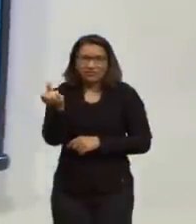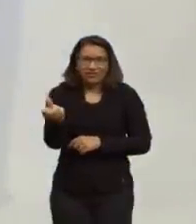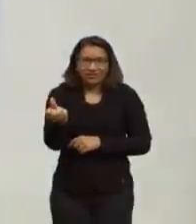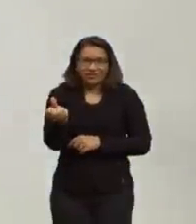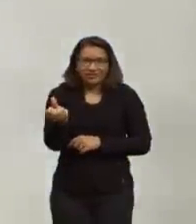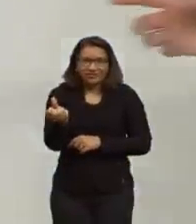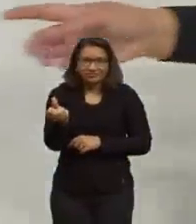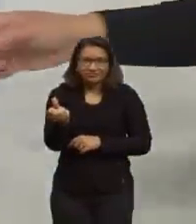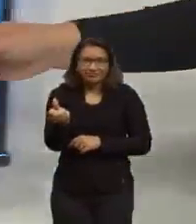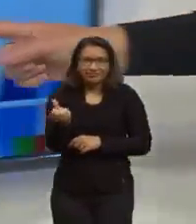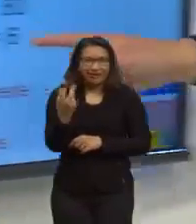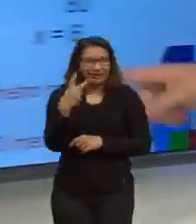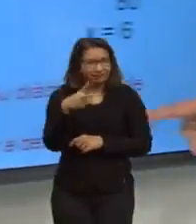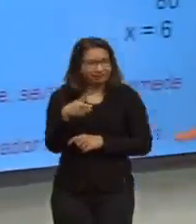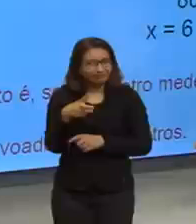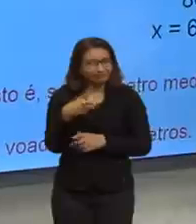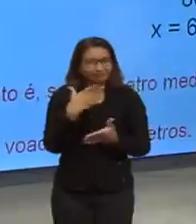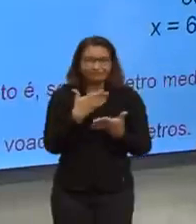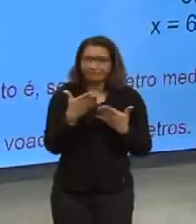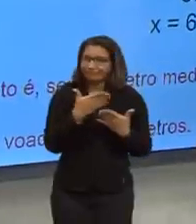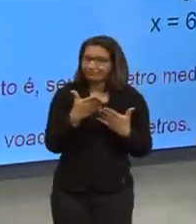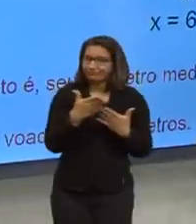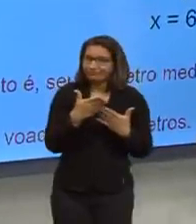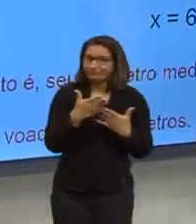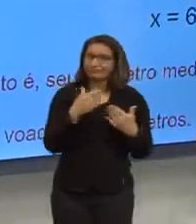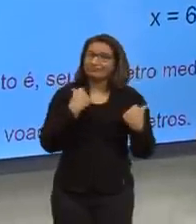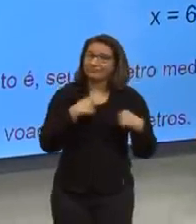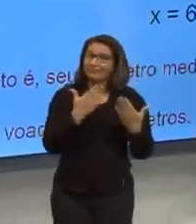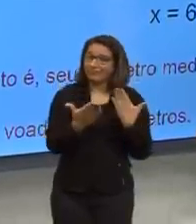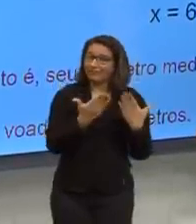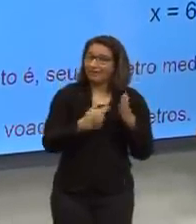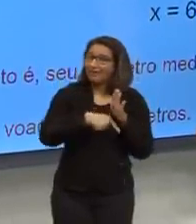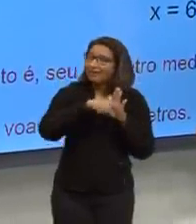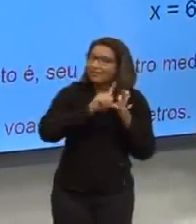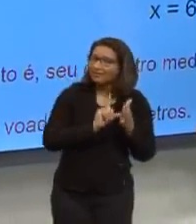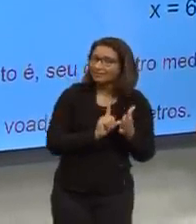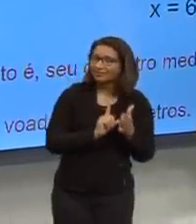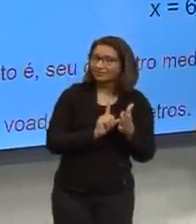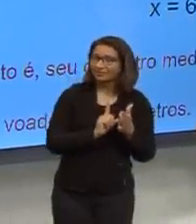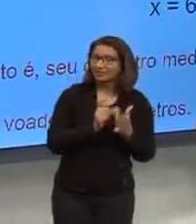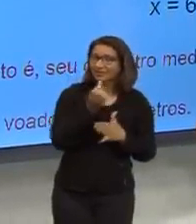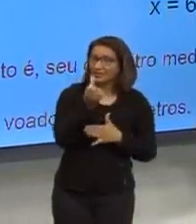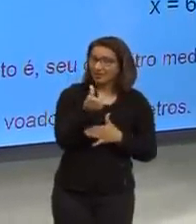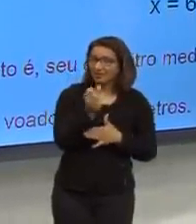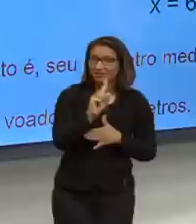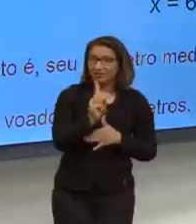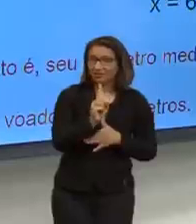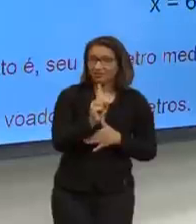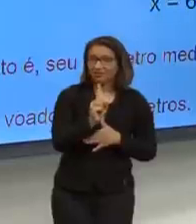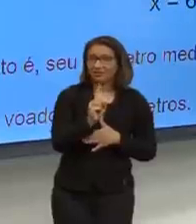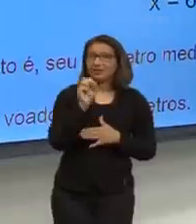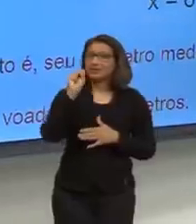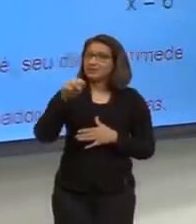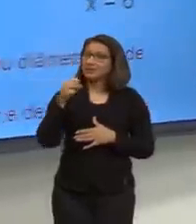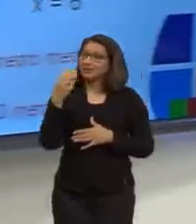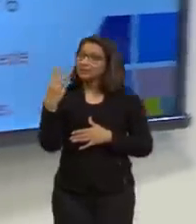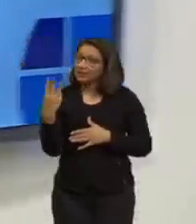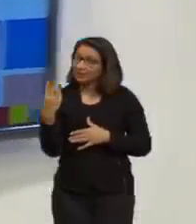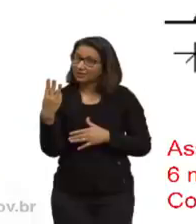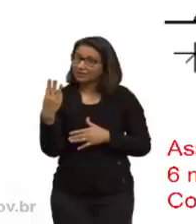ter feito essa análise com relação aos 3 metros, que é a questão do raio.